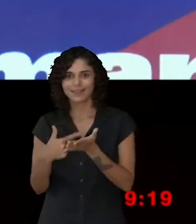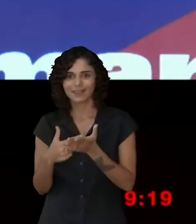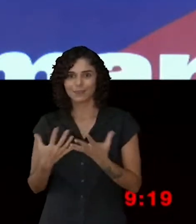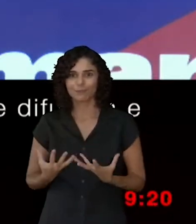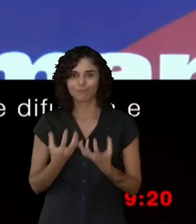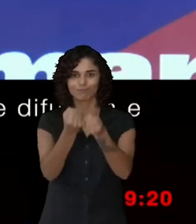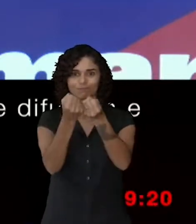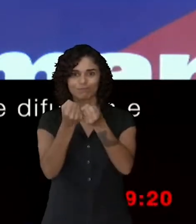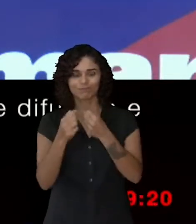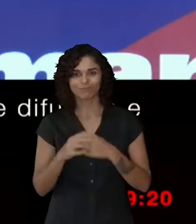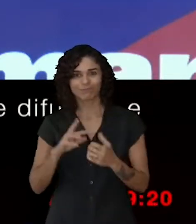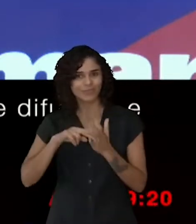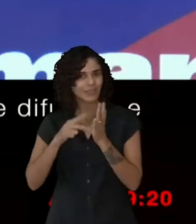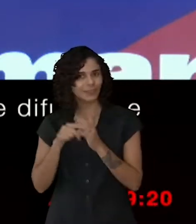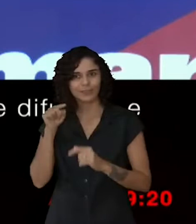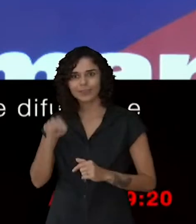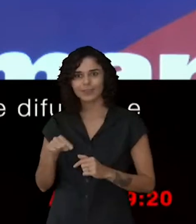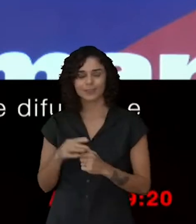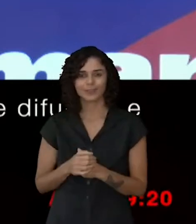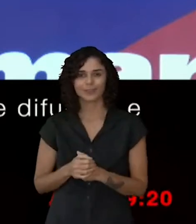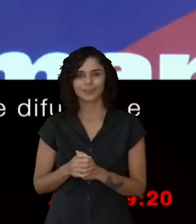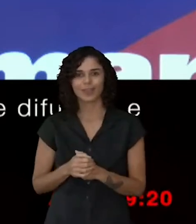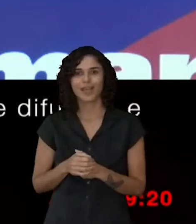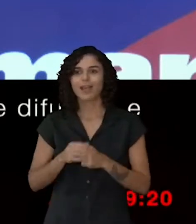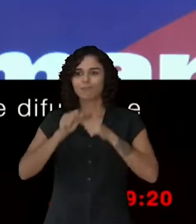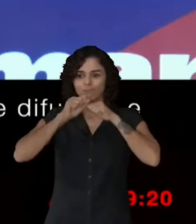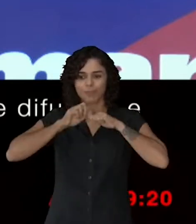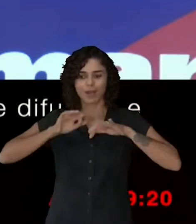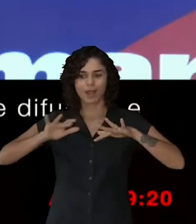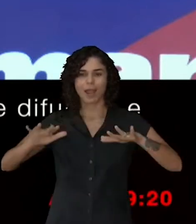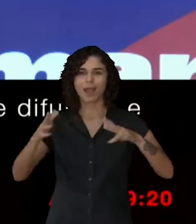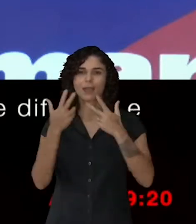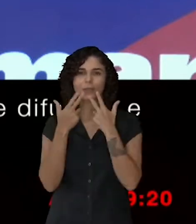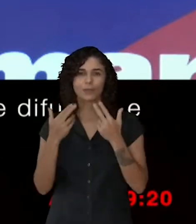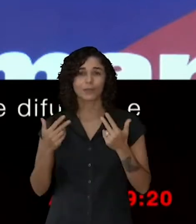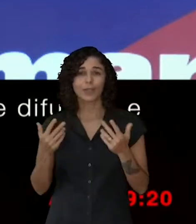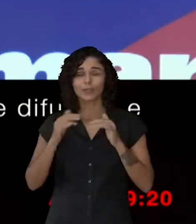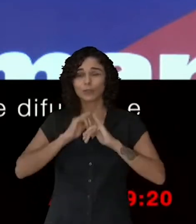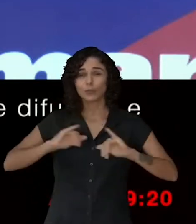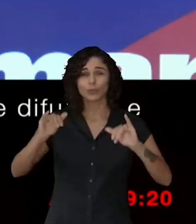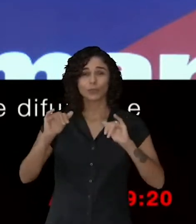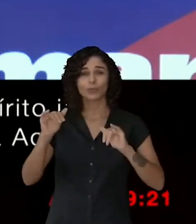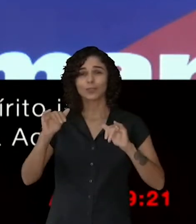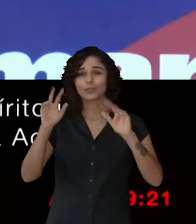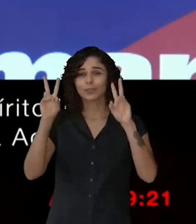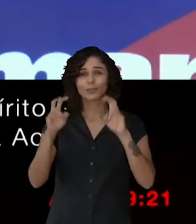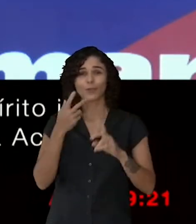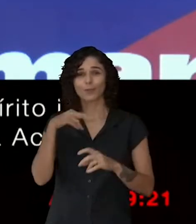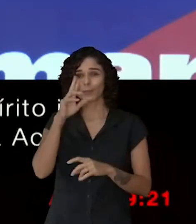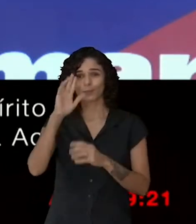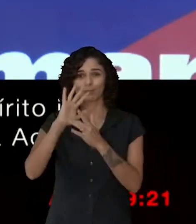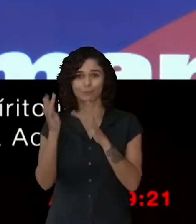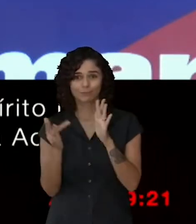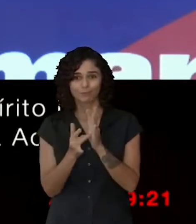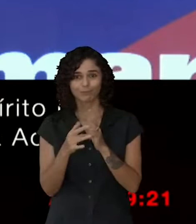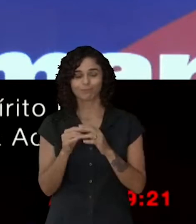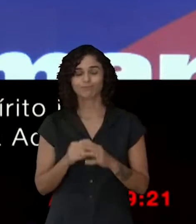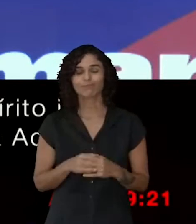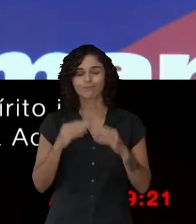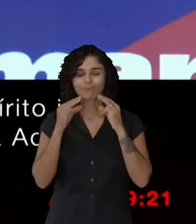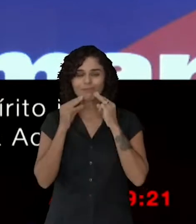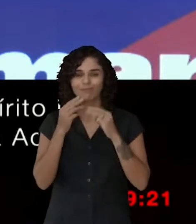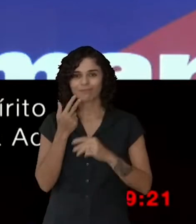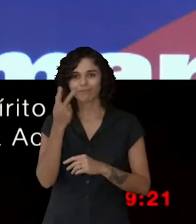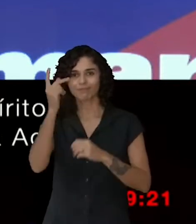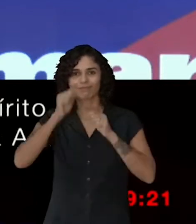Assim, a mensagem a respeito do Senhor se espalhou amplamente e teve efeito poderoso. E depois disso, observe bem